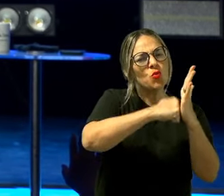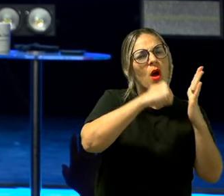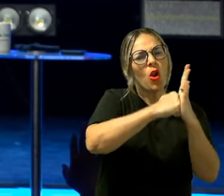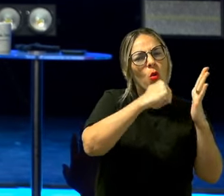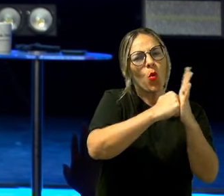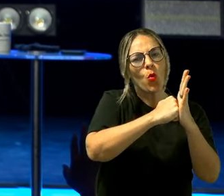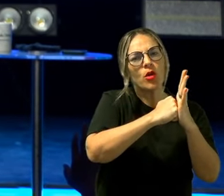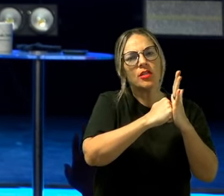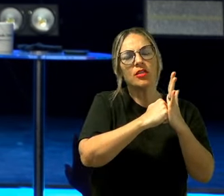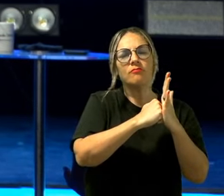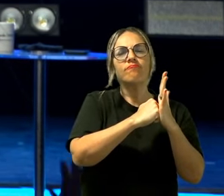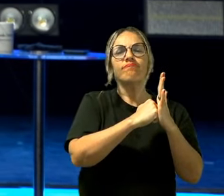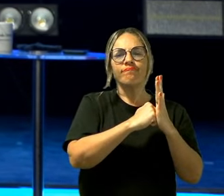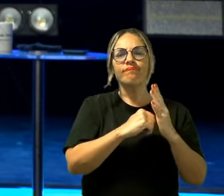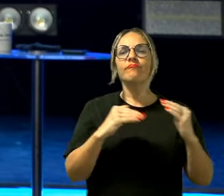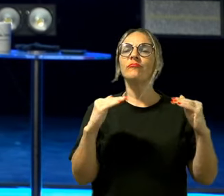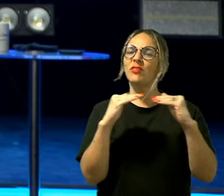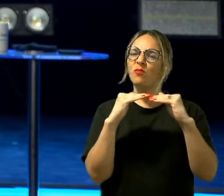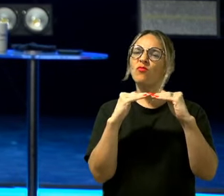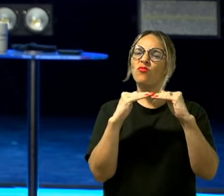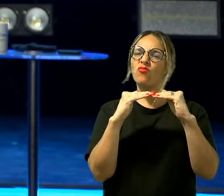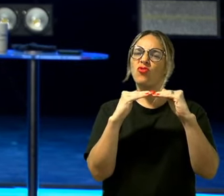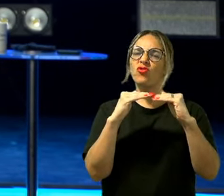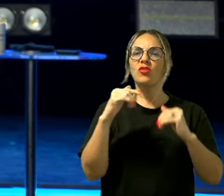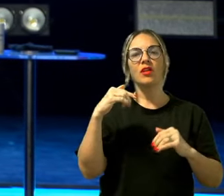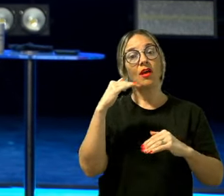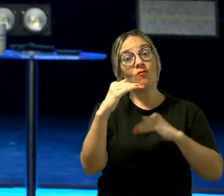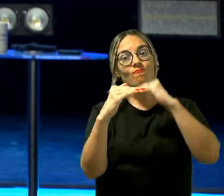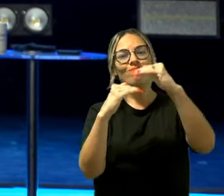seu crescimento.